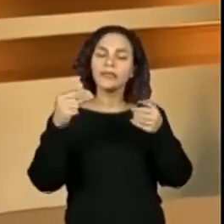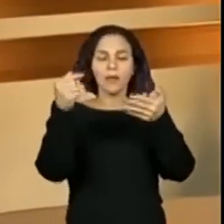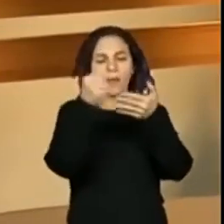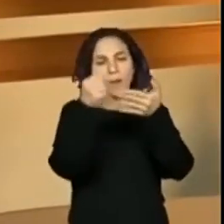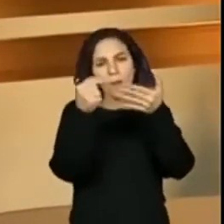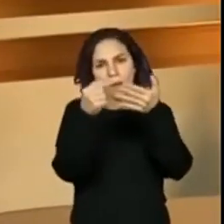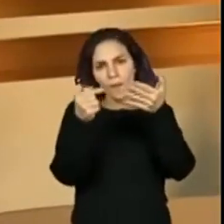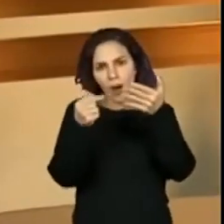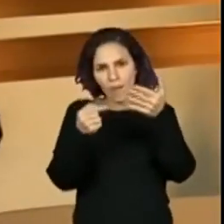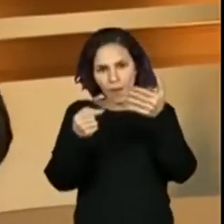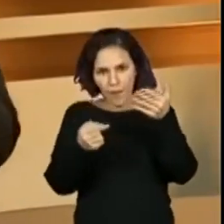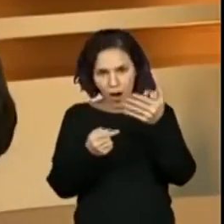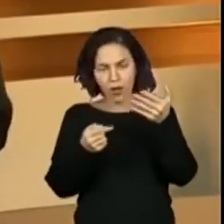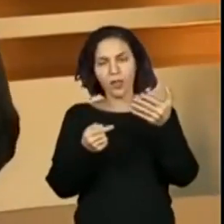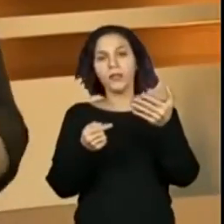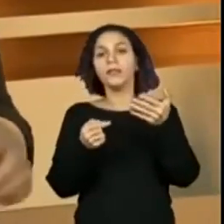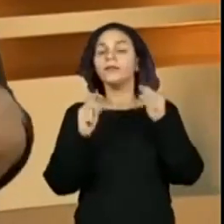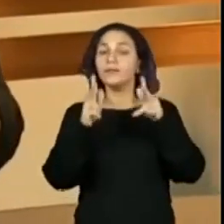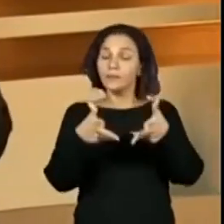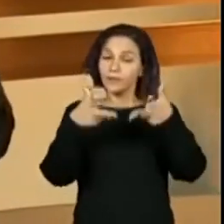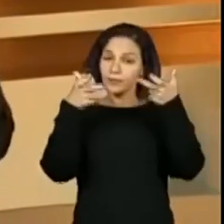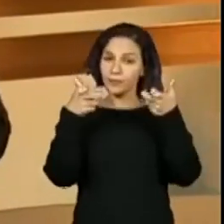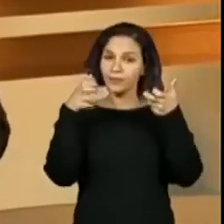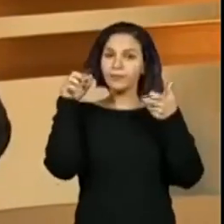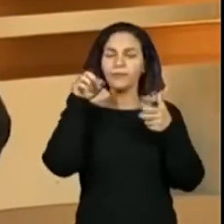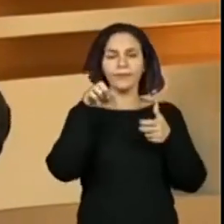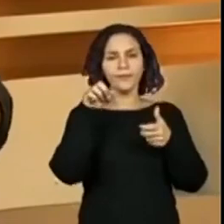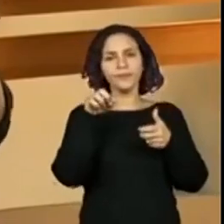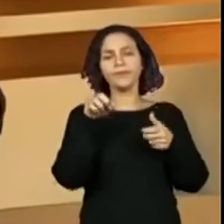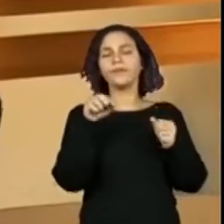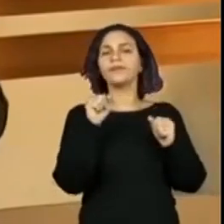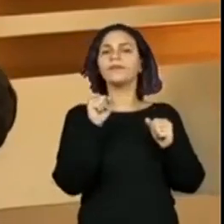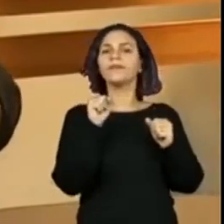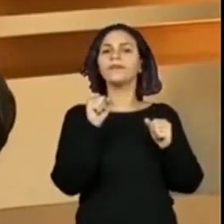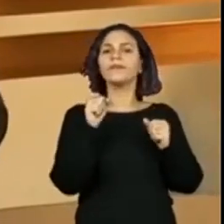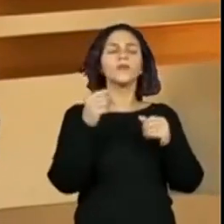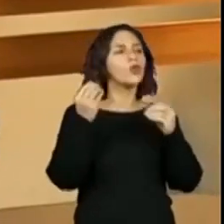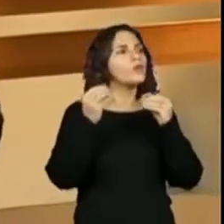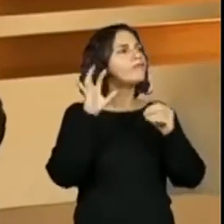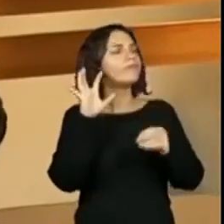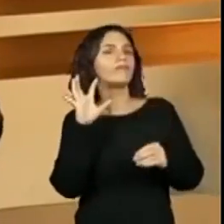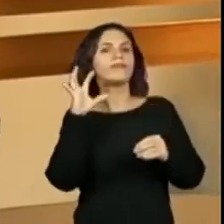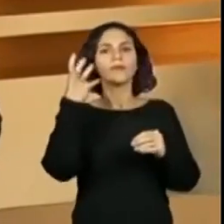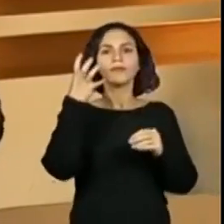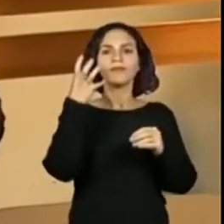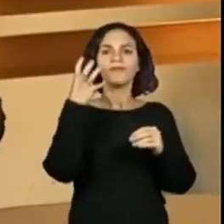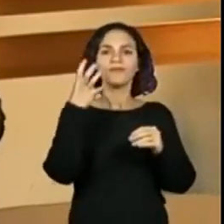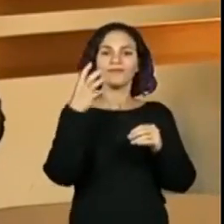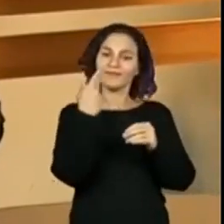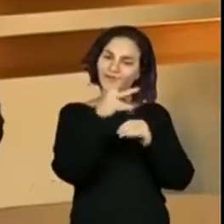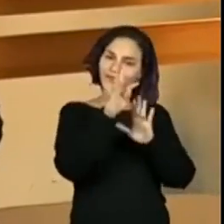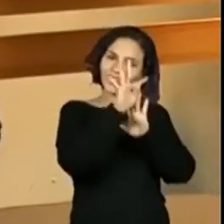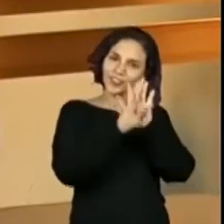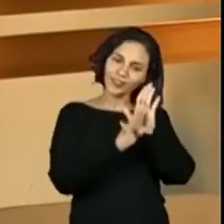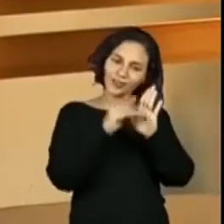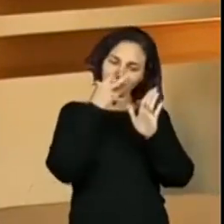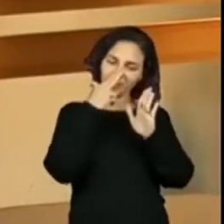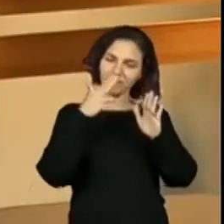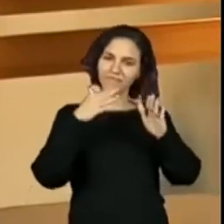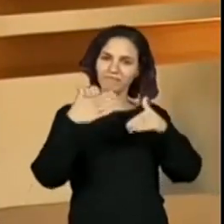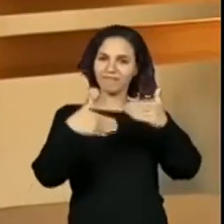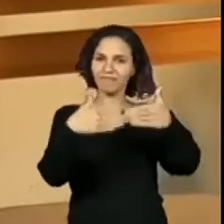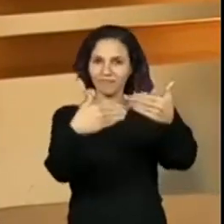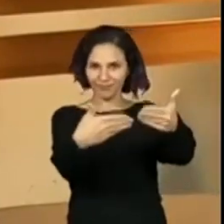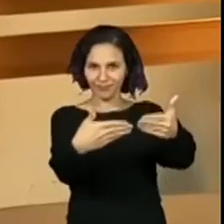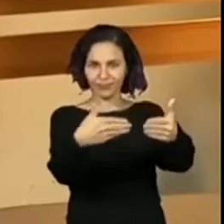né? Que são identificadores mesmo de situações, do desenrolar do próprio texto. Então, é